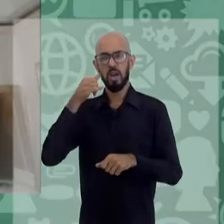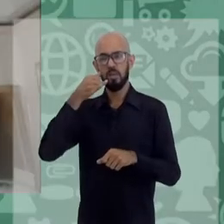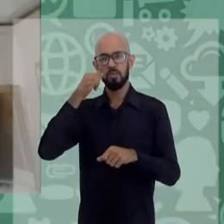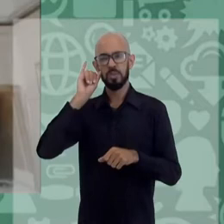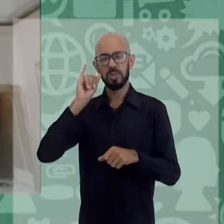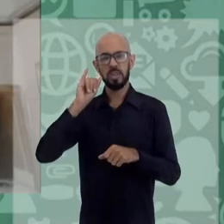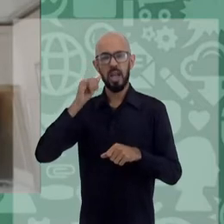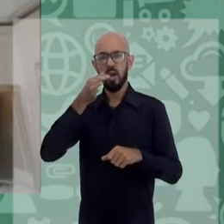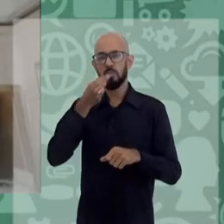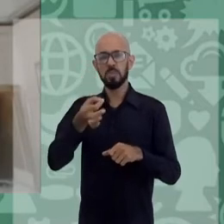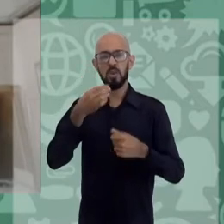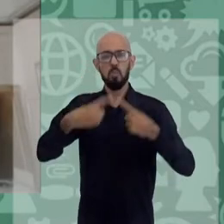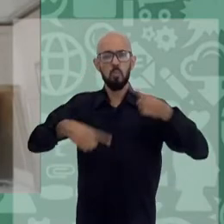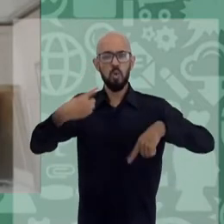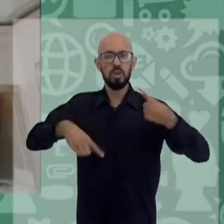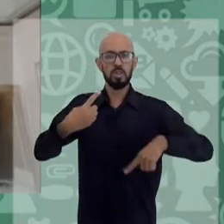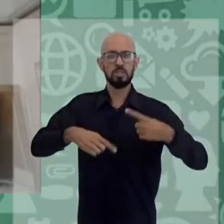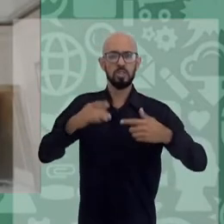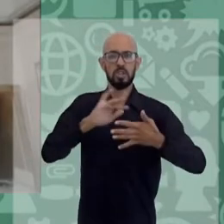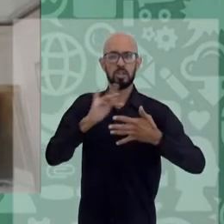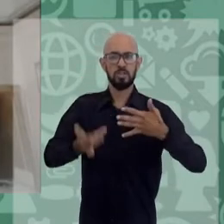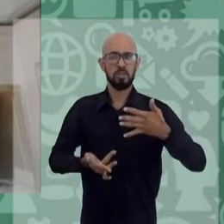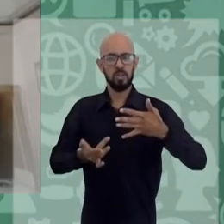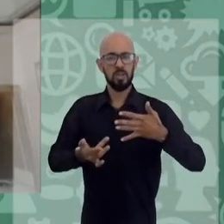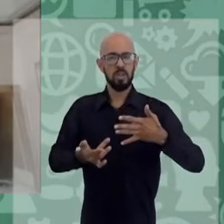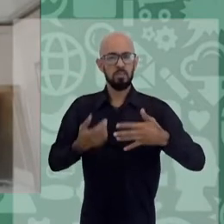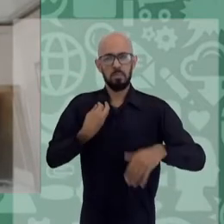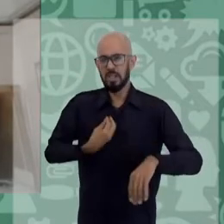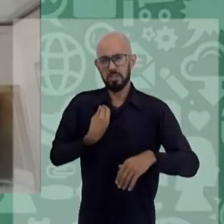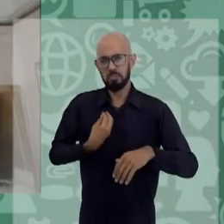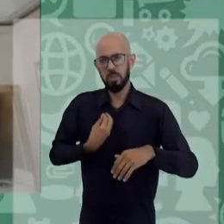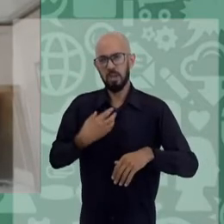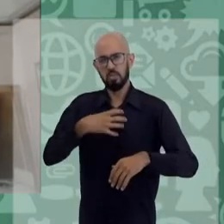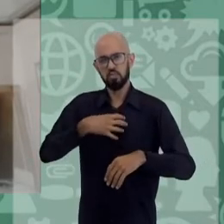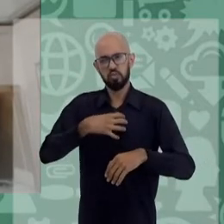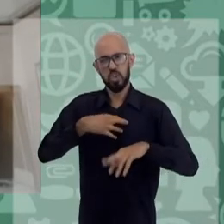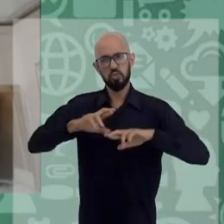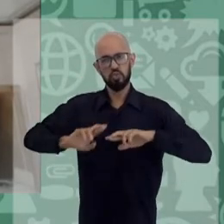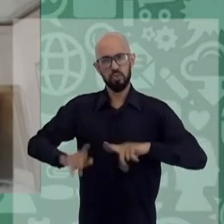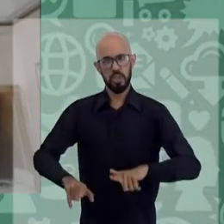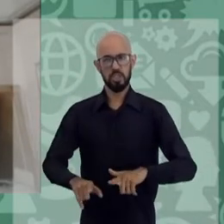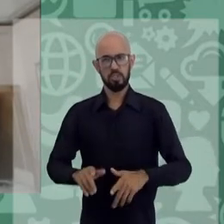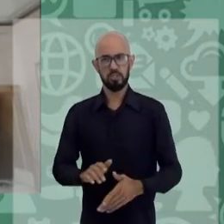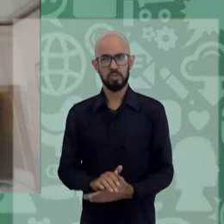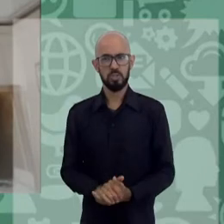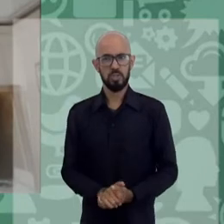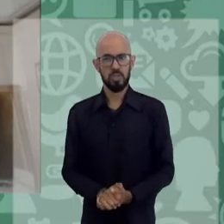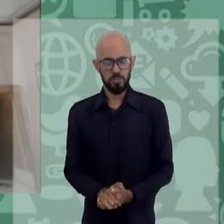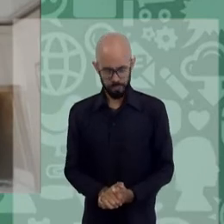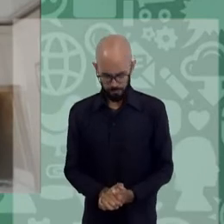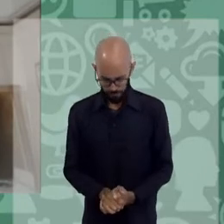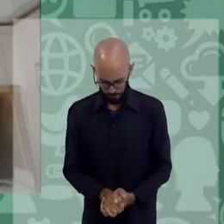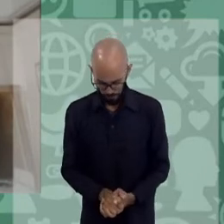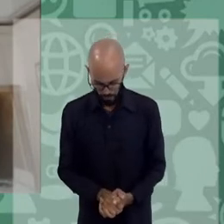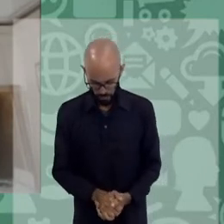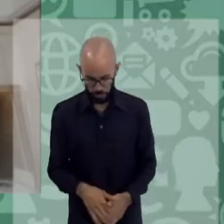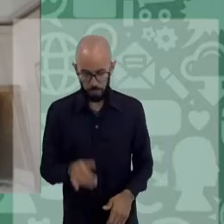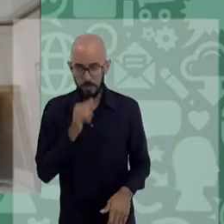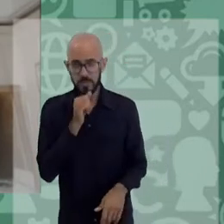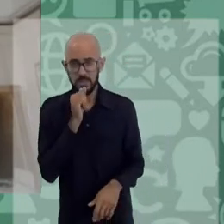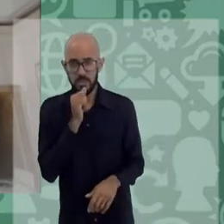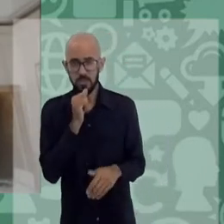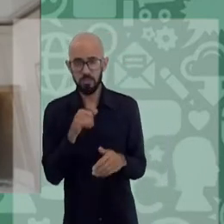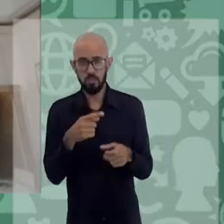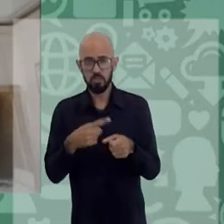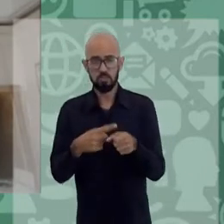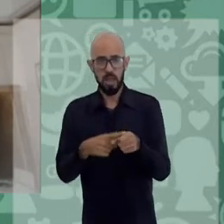lado, e, por outro, canalizar para outras formas de participação. Acho que o Márcio lembrou bastante bem. Né? Na periferia,